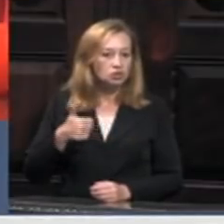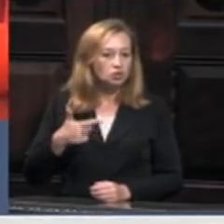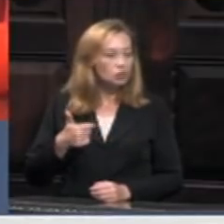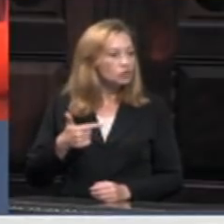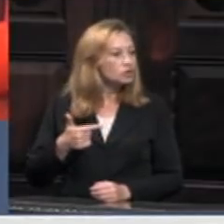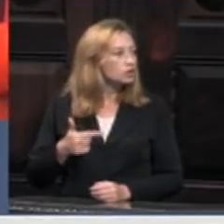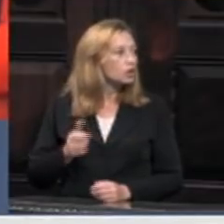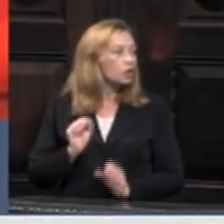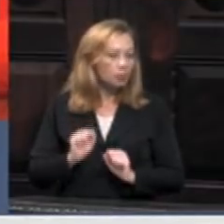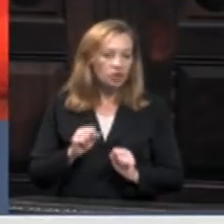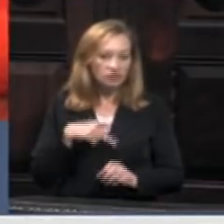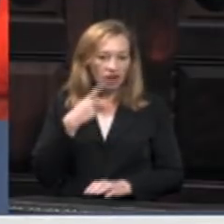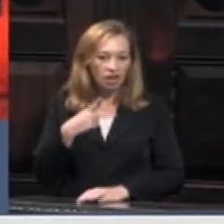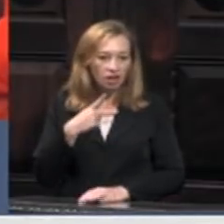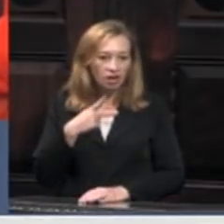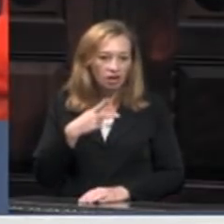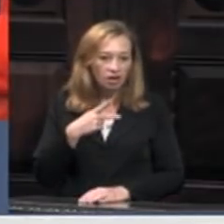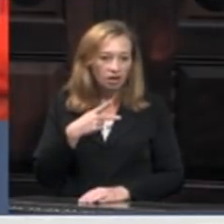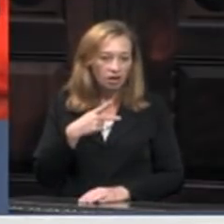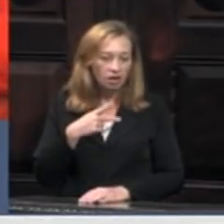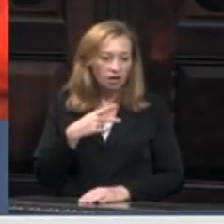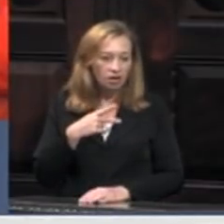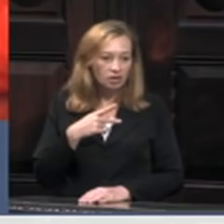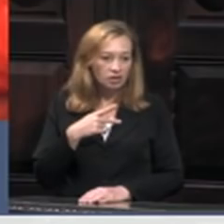Pode falar sobre elas, Marcela?